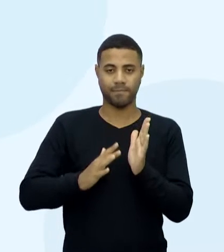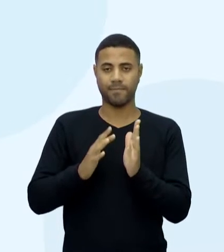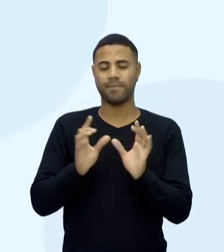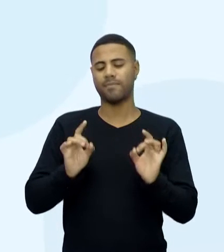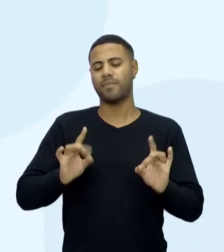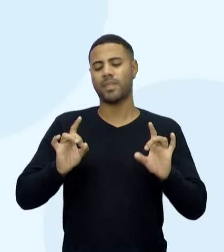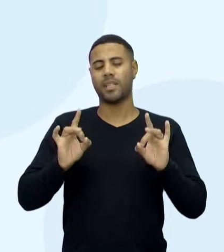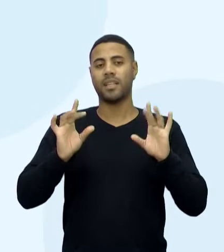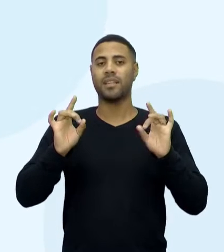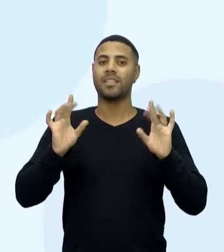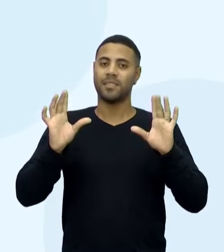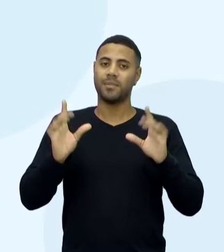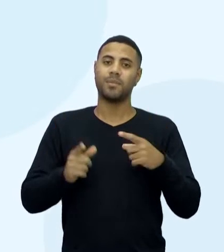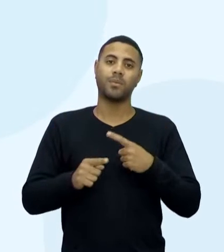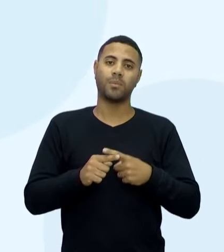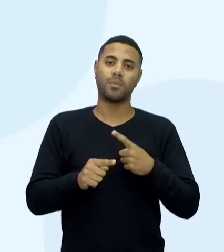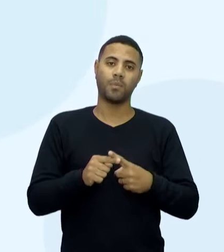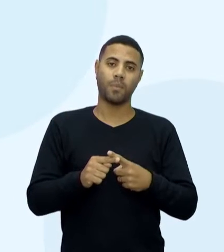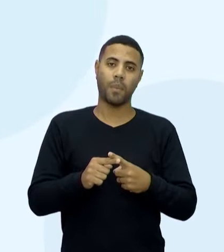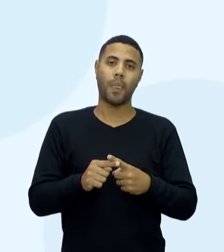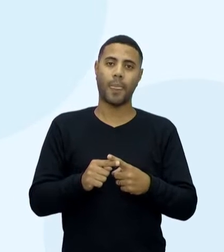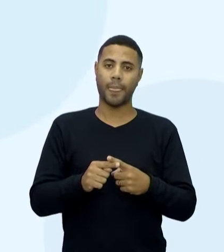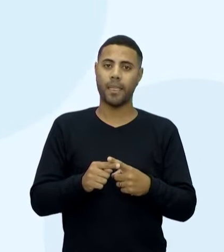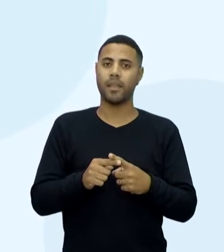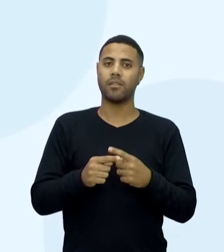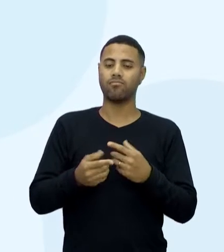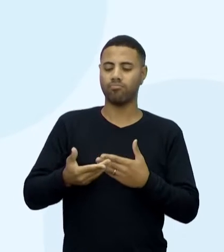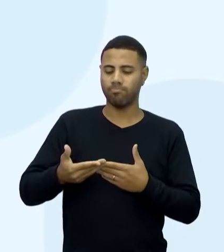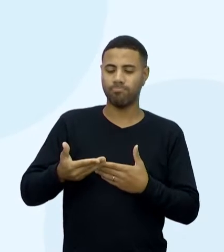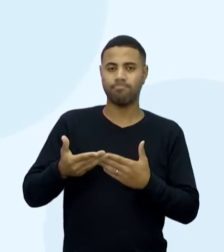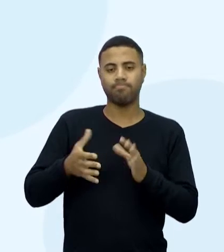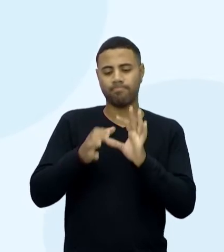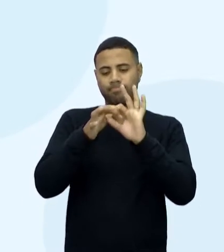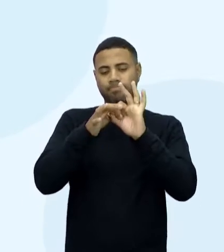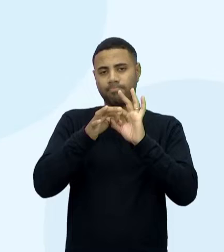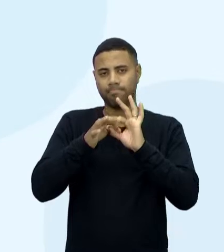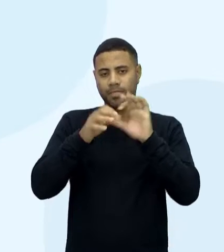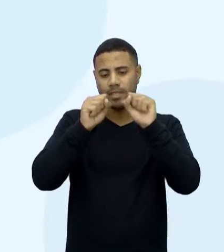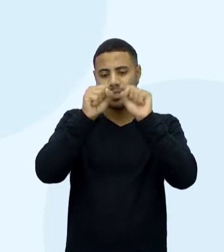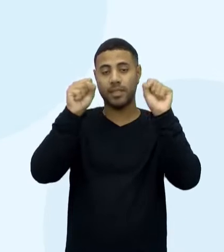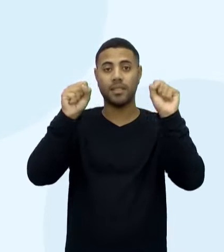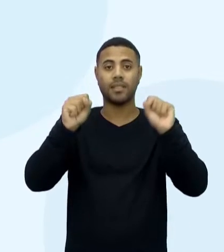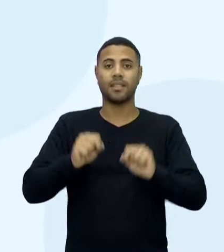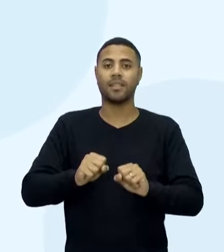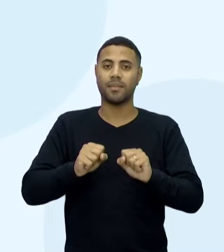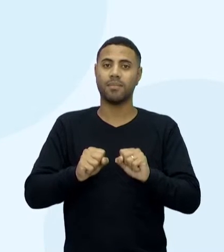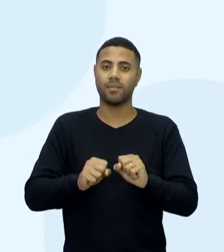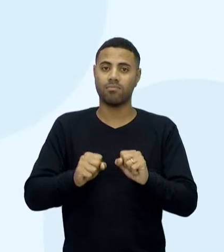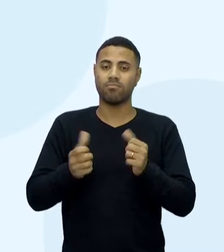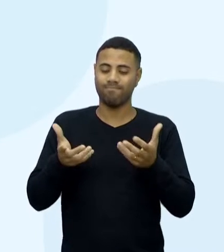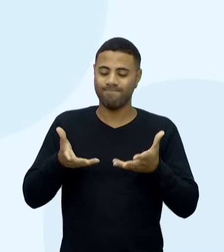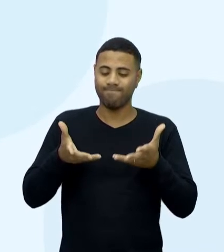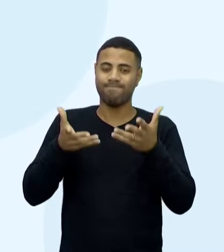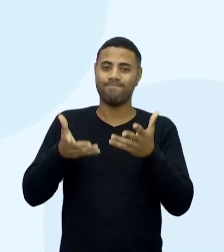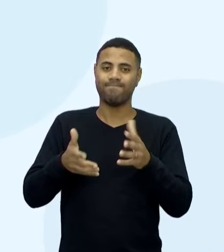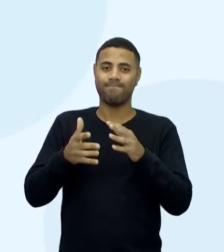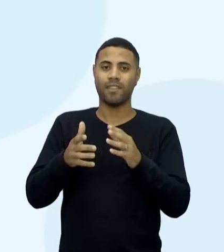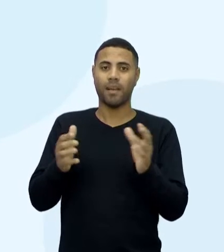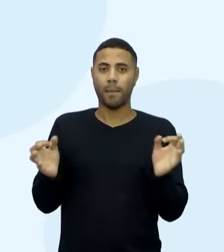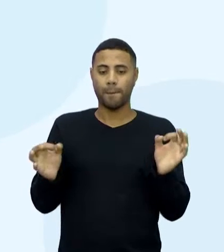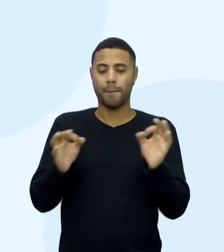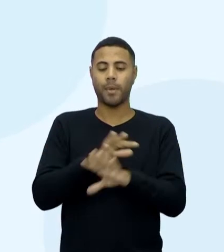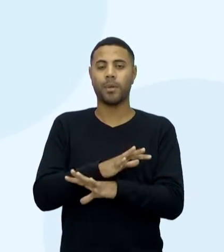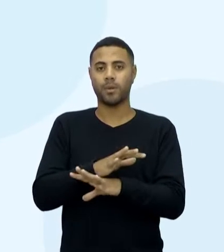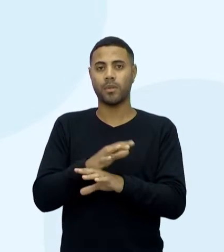muito especial porque é ela que vai fazer uma sistematização é ela que vai de alguma maneira eh encerrar